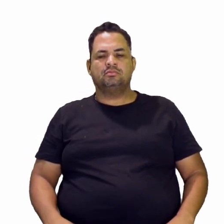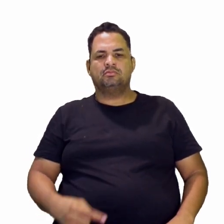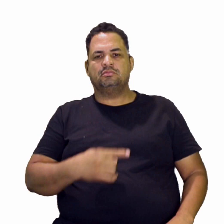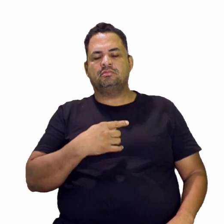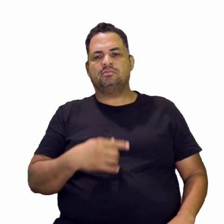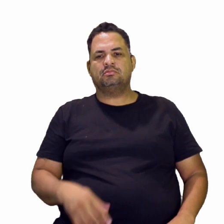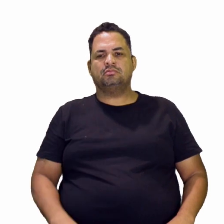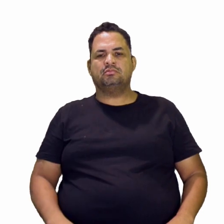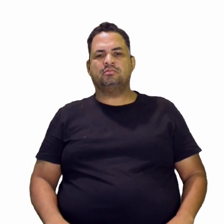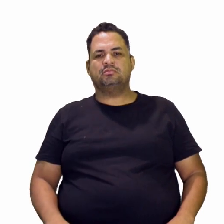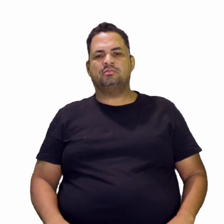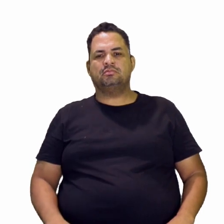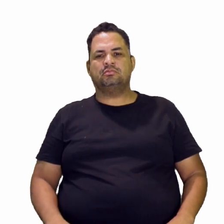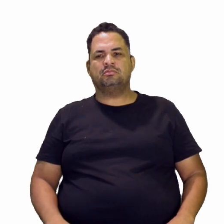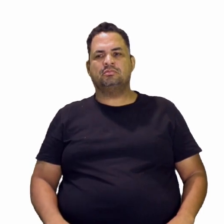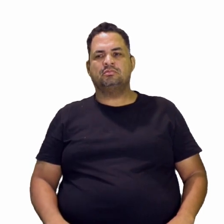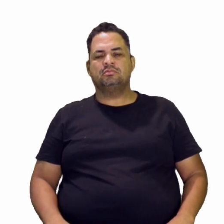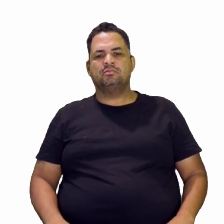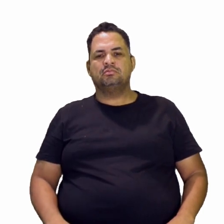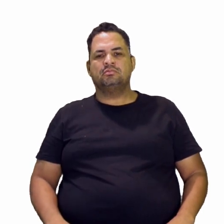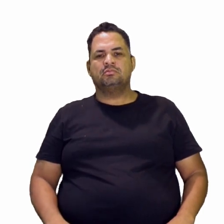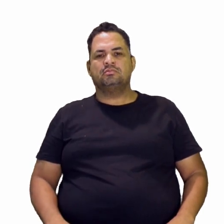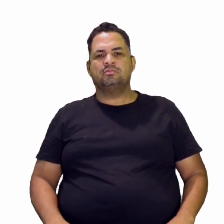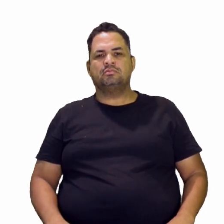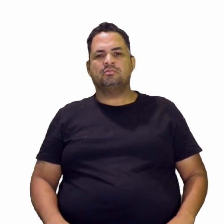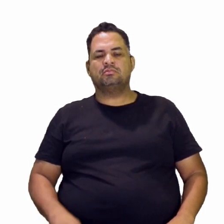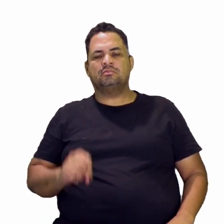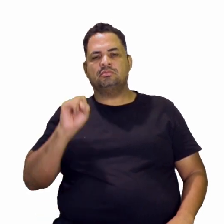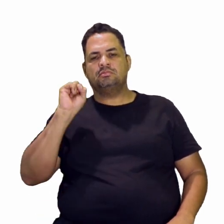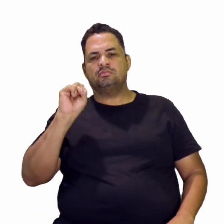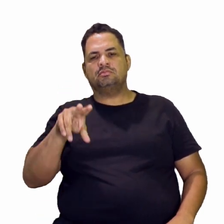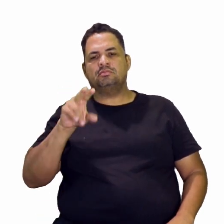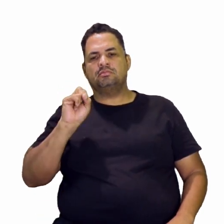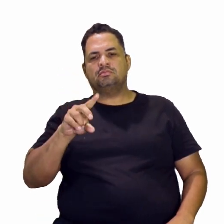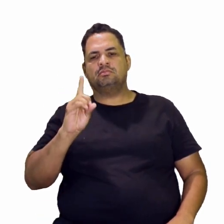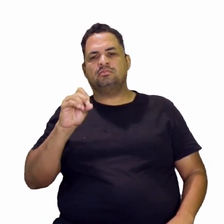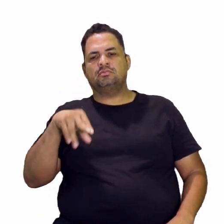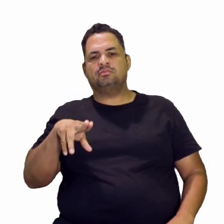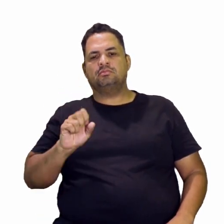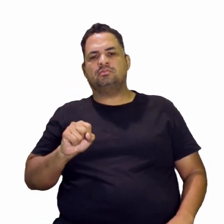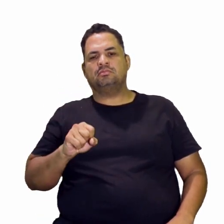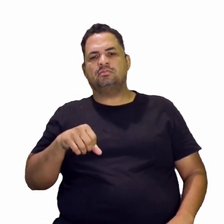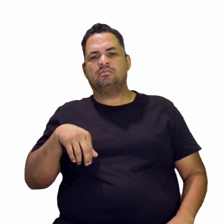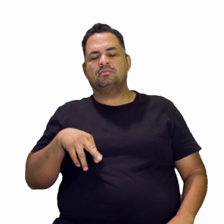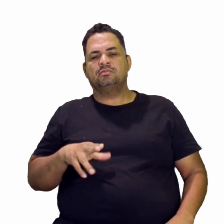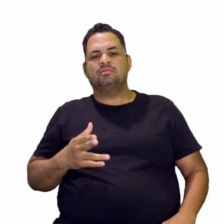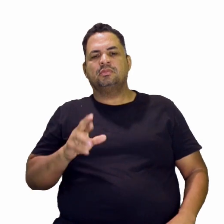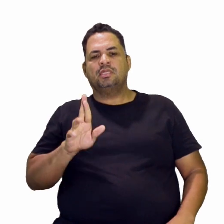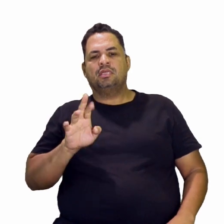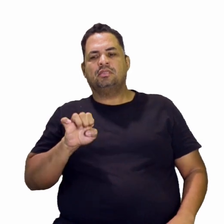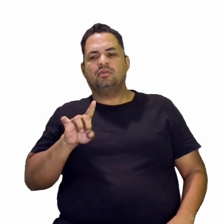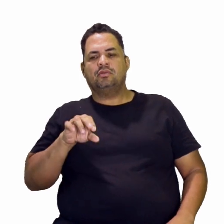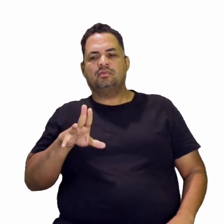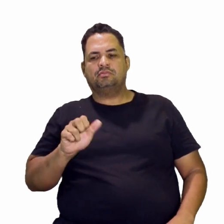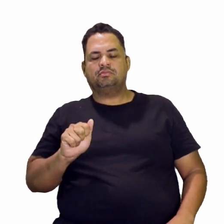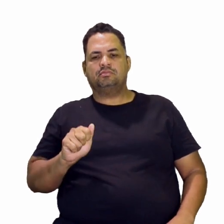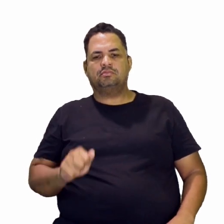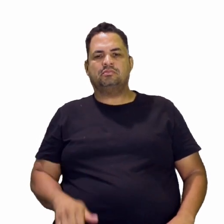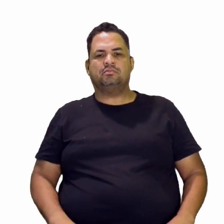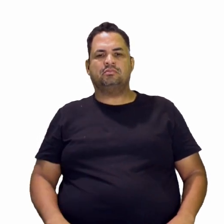nossas unidades celulares. Aí, os que são vírus de DNA são chamados de adenovírus. Os que são vírus